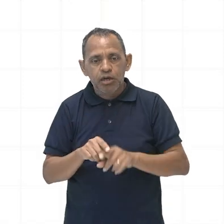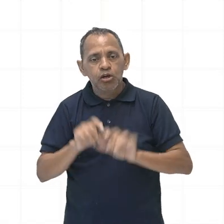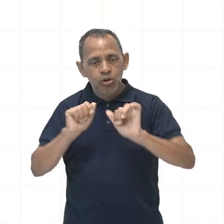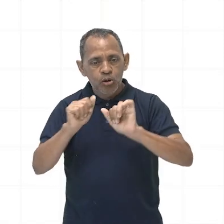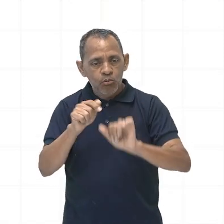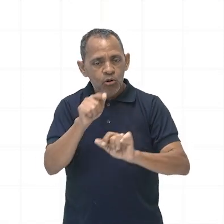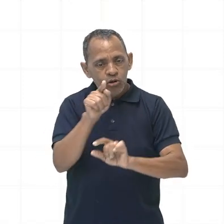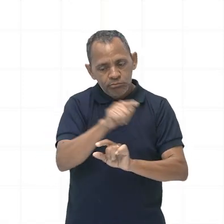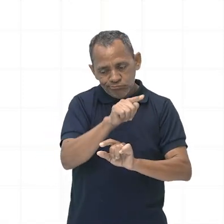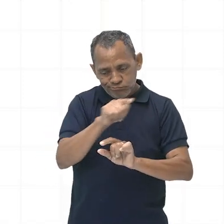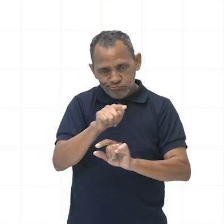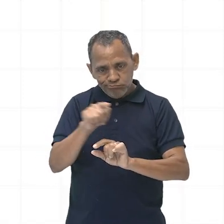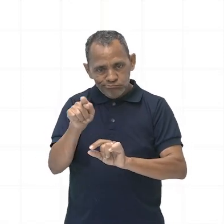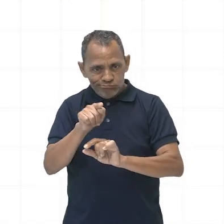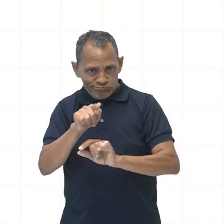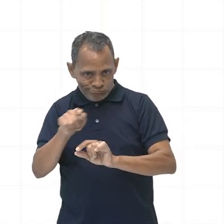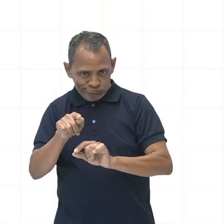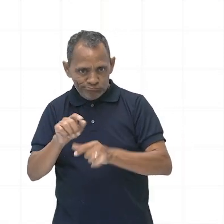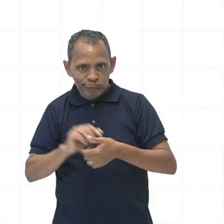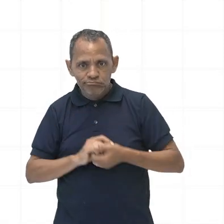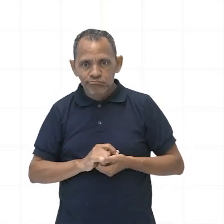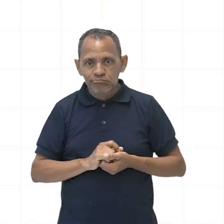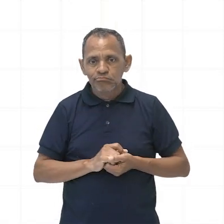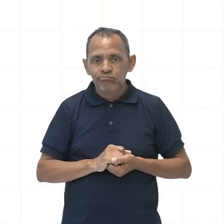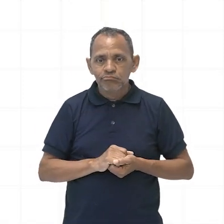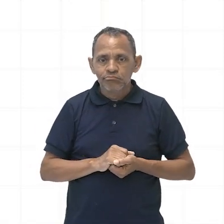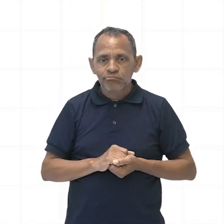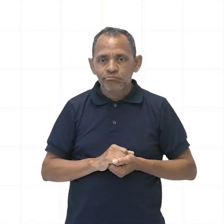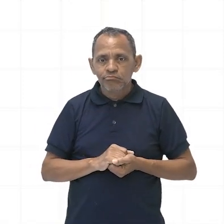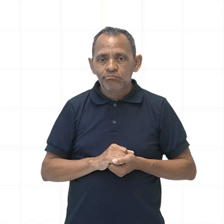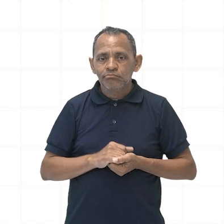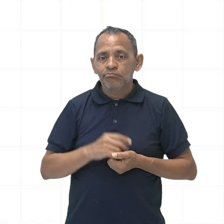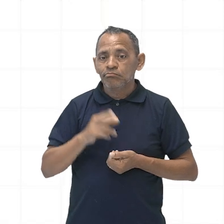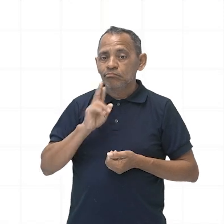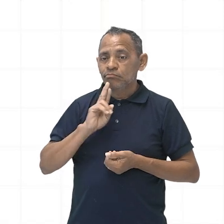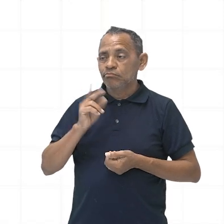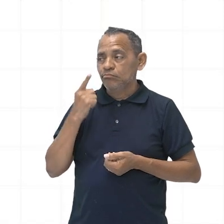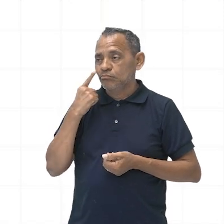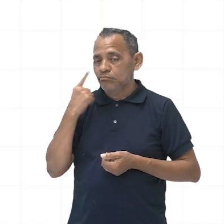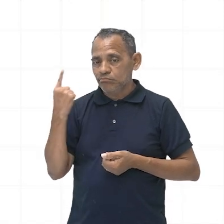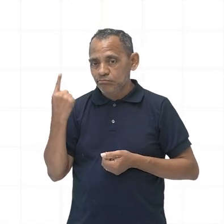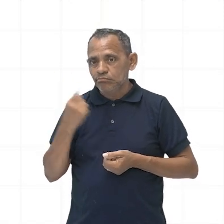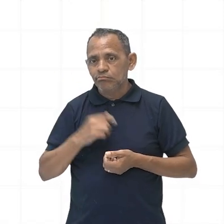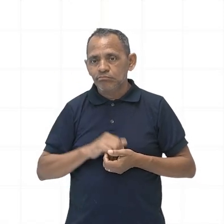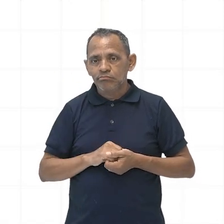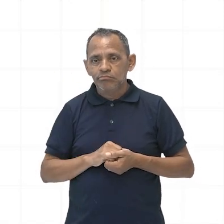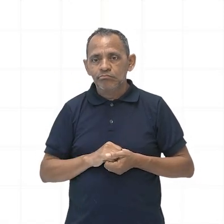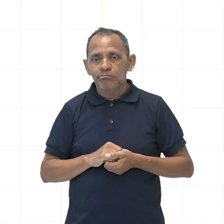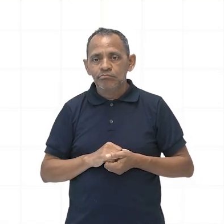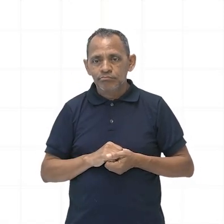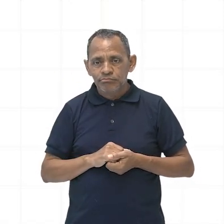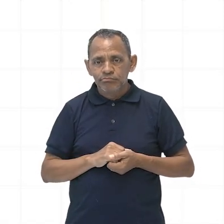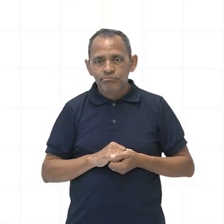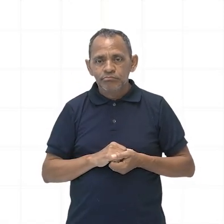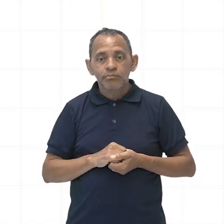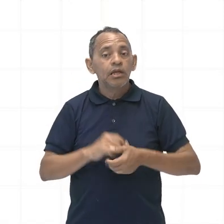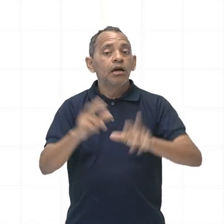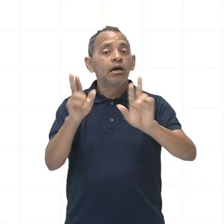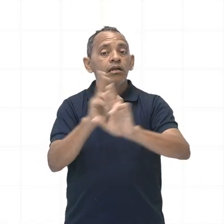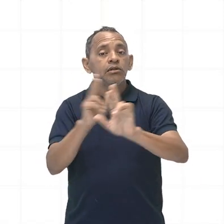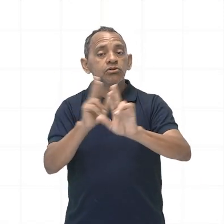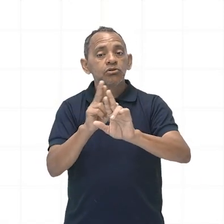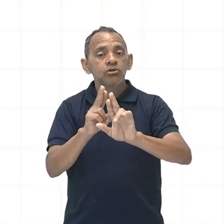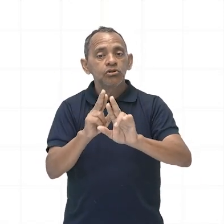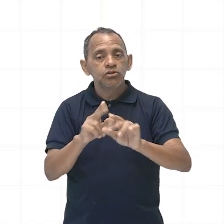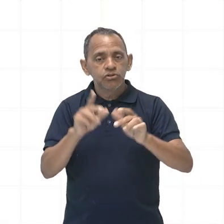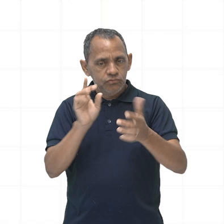para cortar, vai ser igual. Tudo bem? Então, gente, observe que as relações,